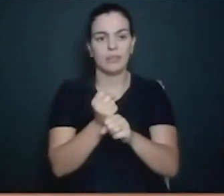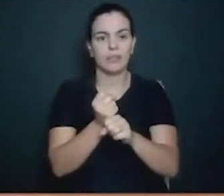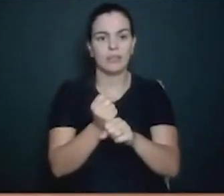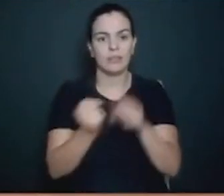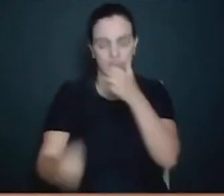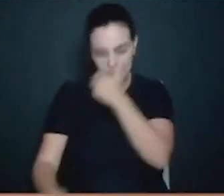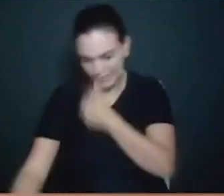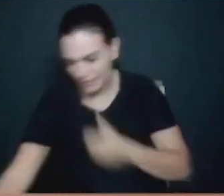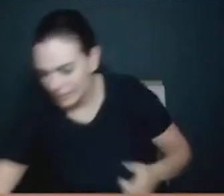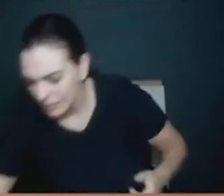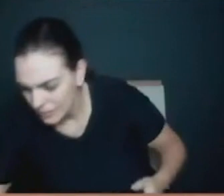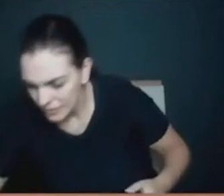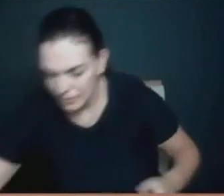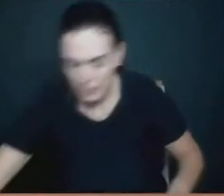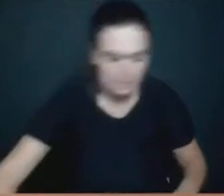agora 2024,